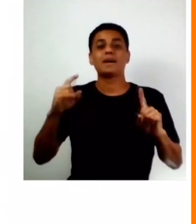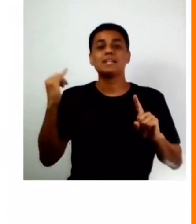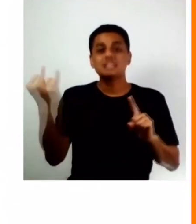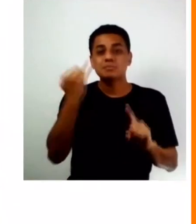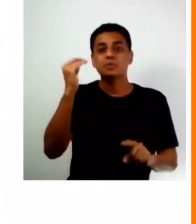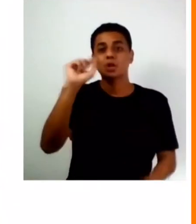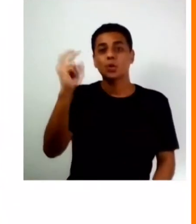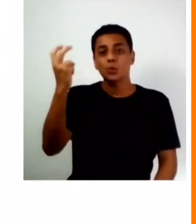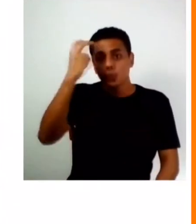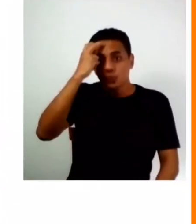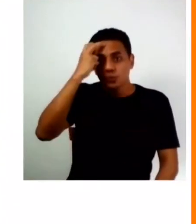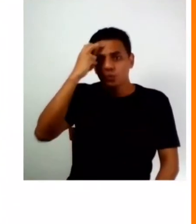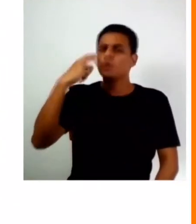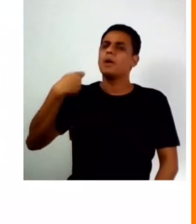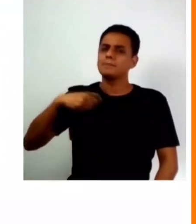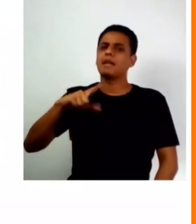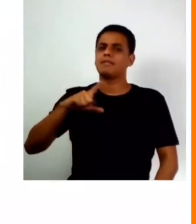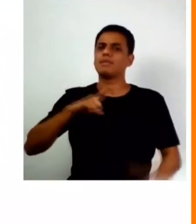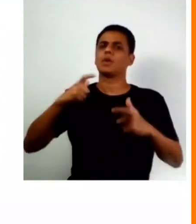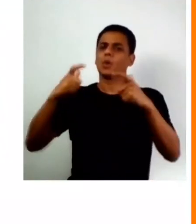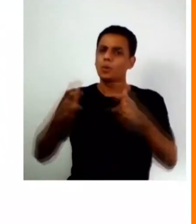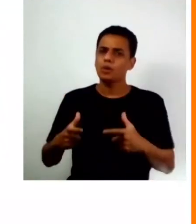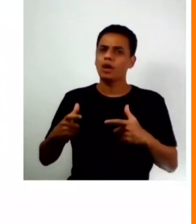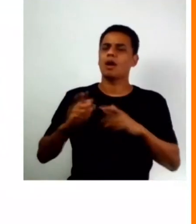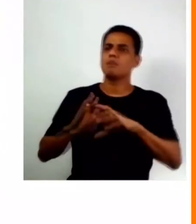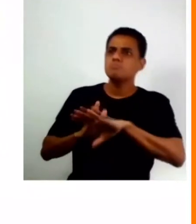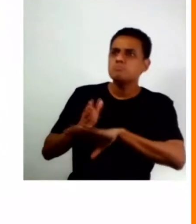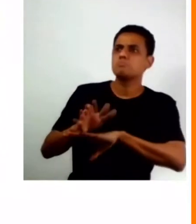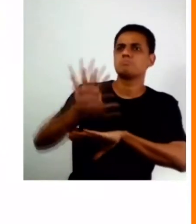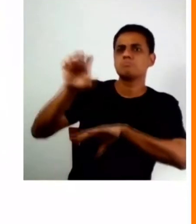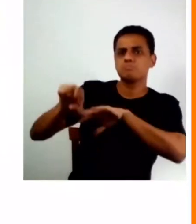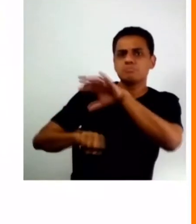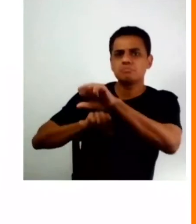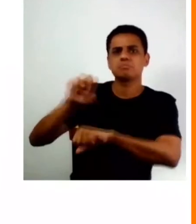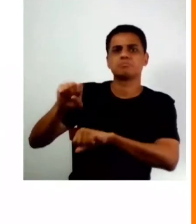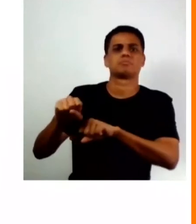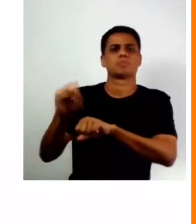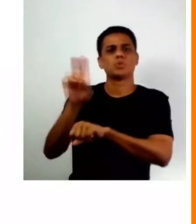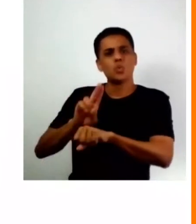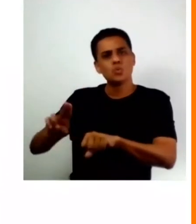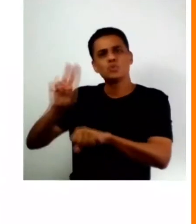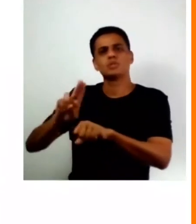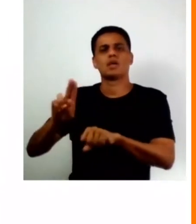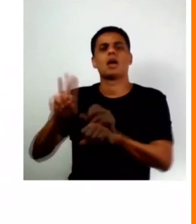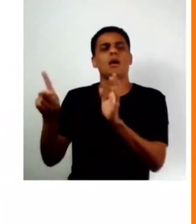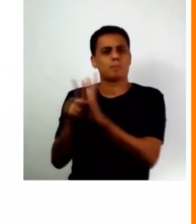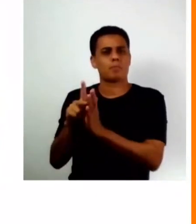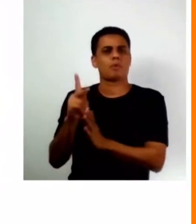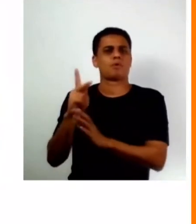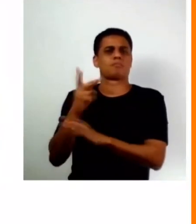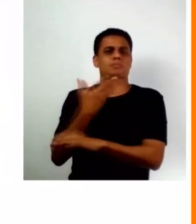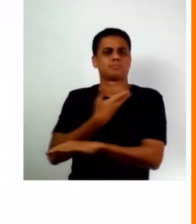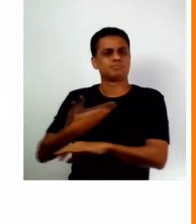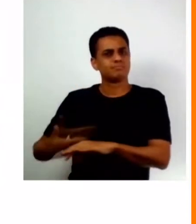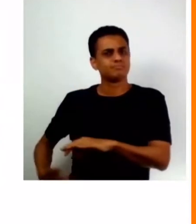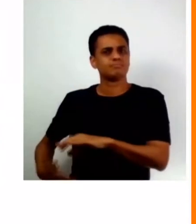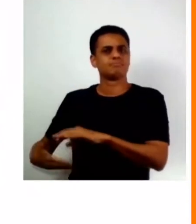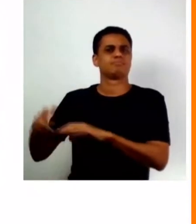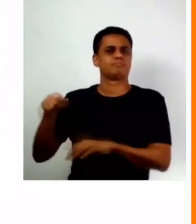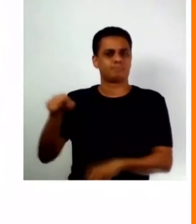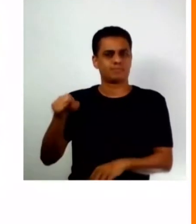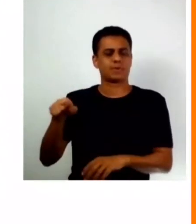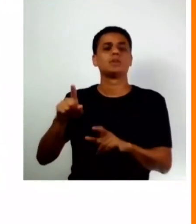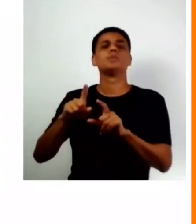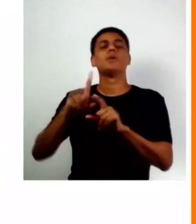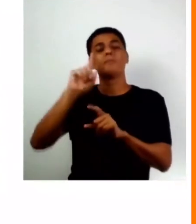onde se poda expandir máis allá de as ayudas dos estados, pero sobre todo para circular contenidos culturales